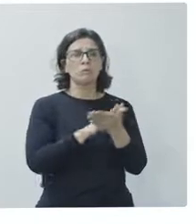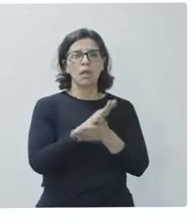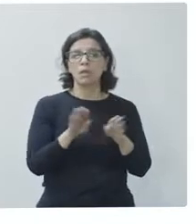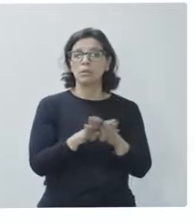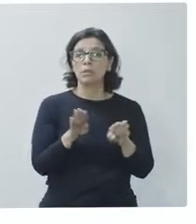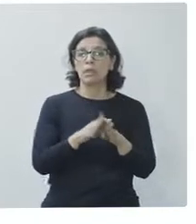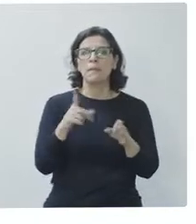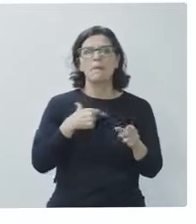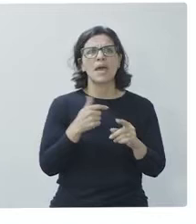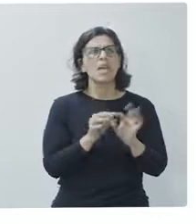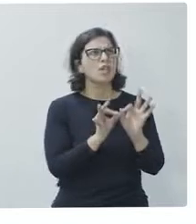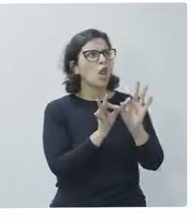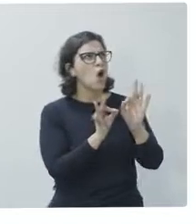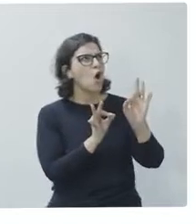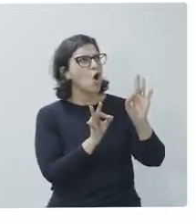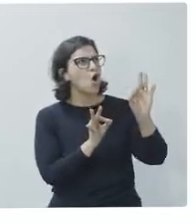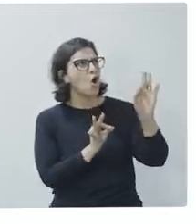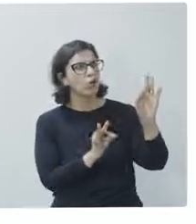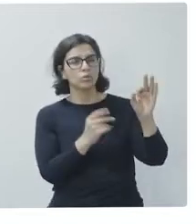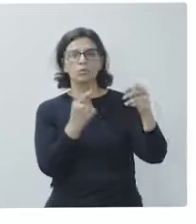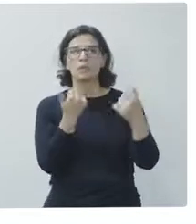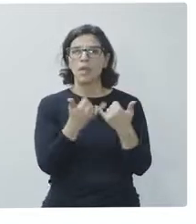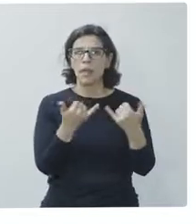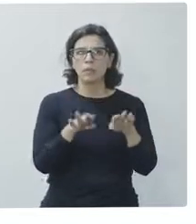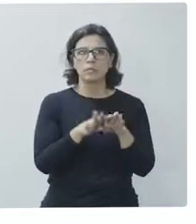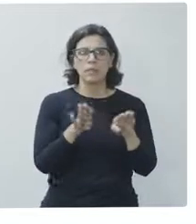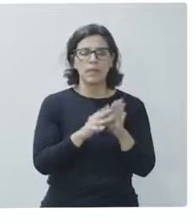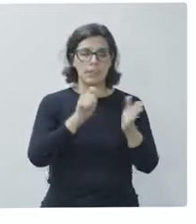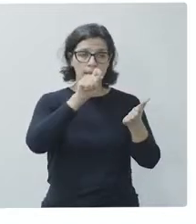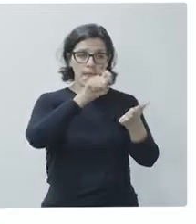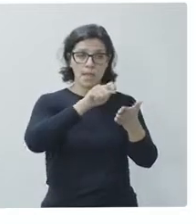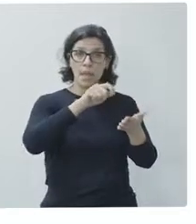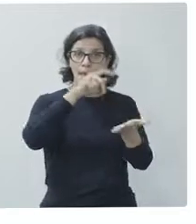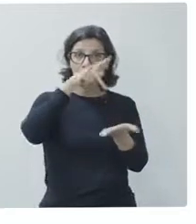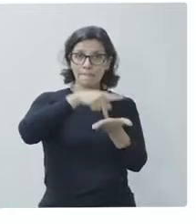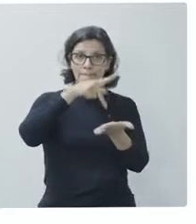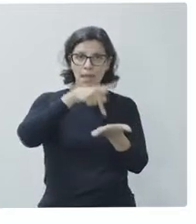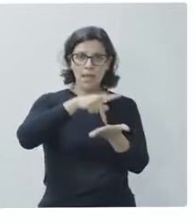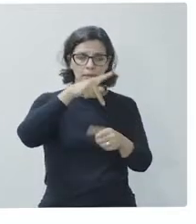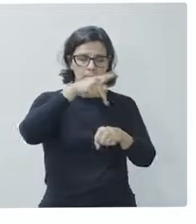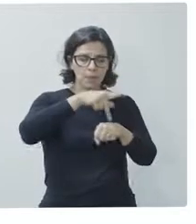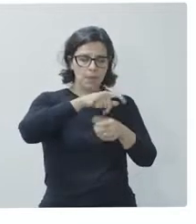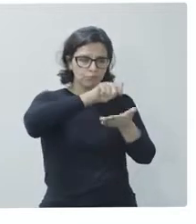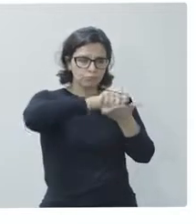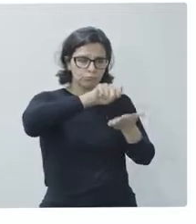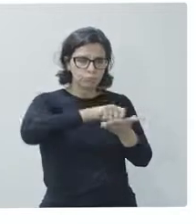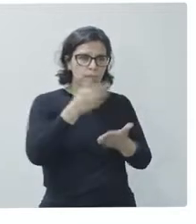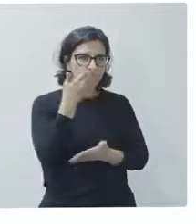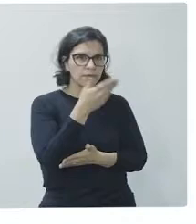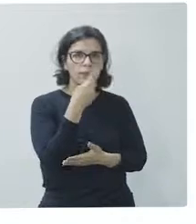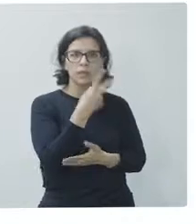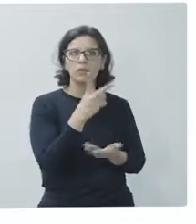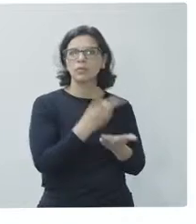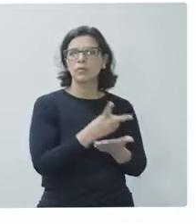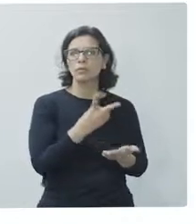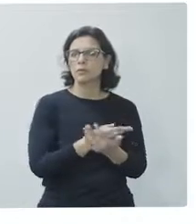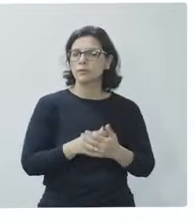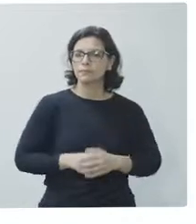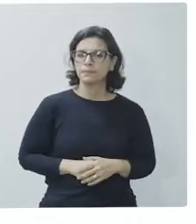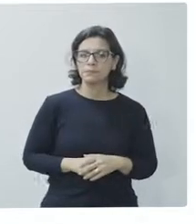O topo continuava distante e a inscrição permanecia no chão diante